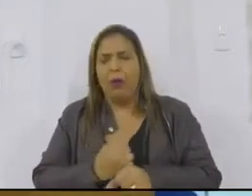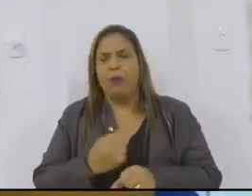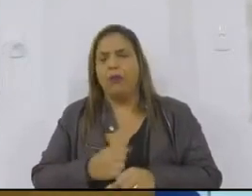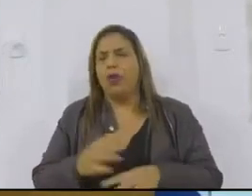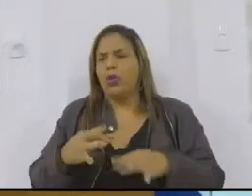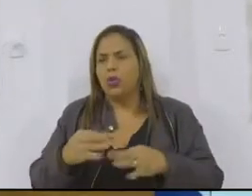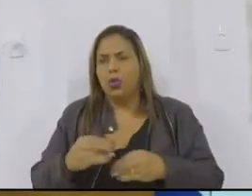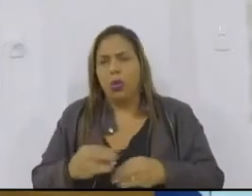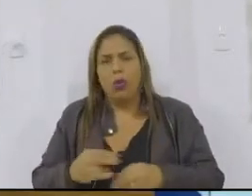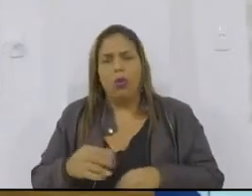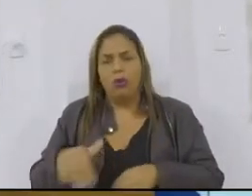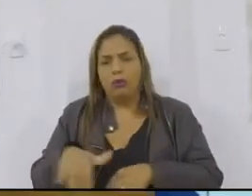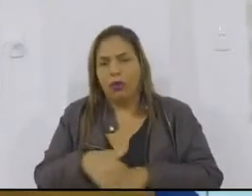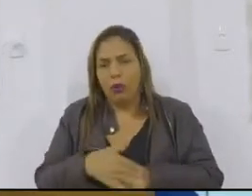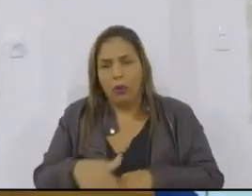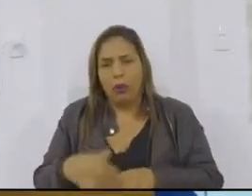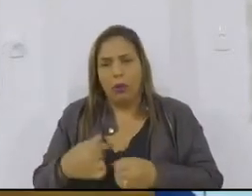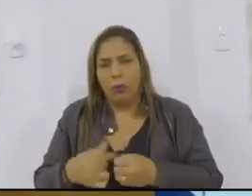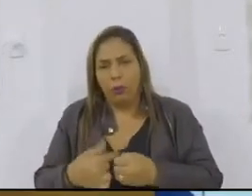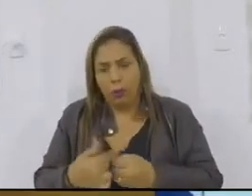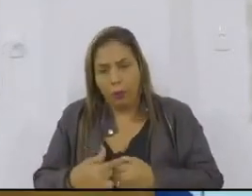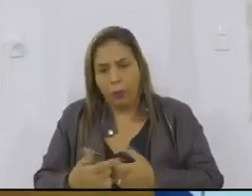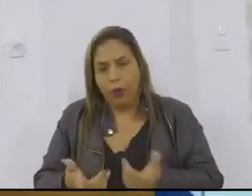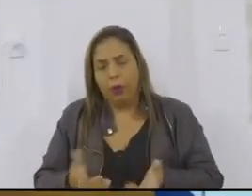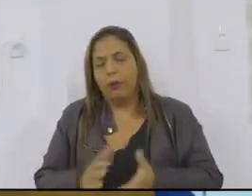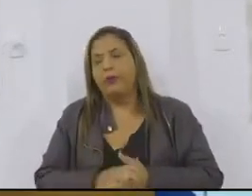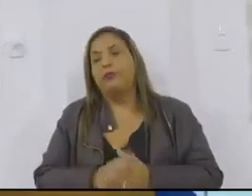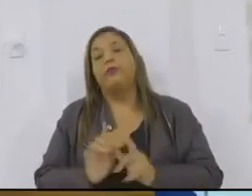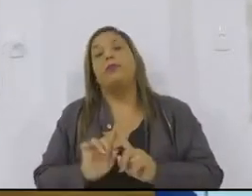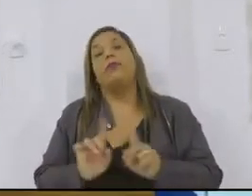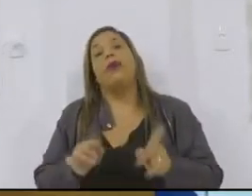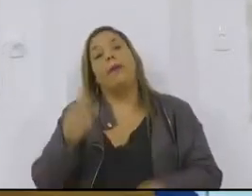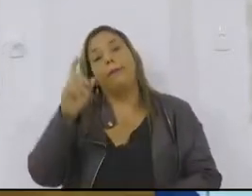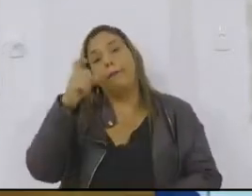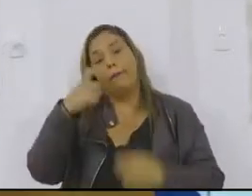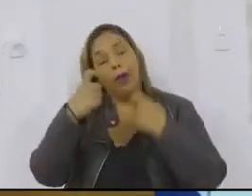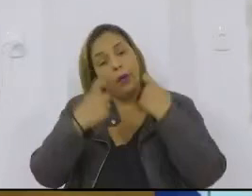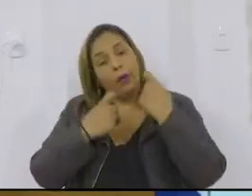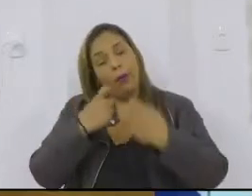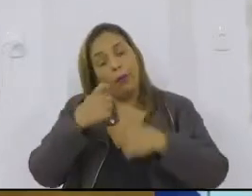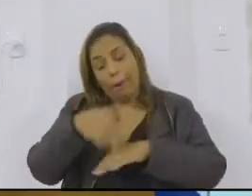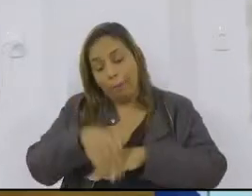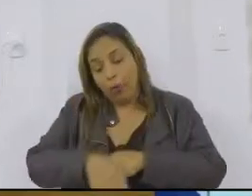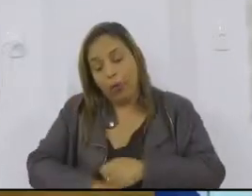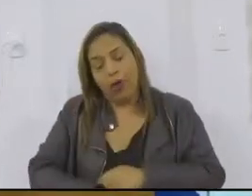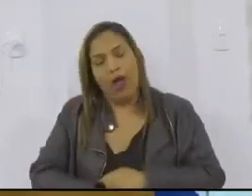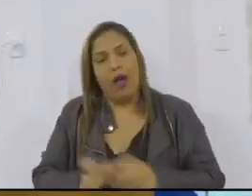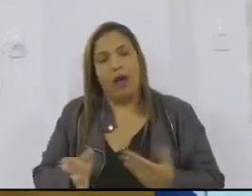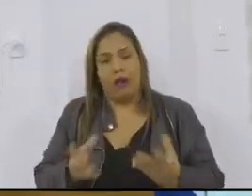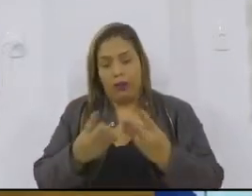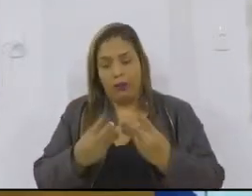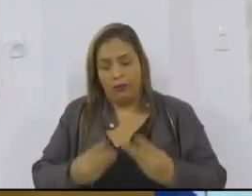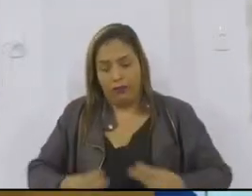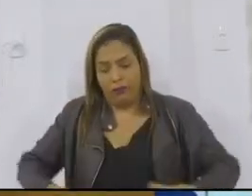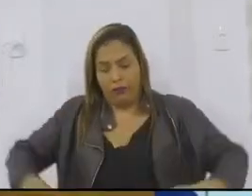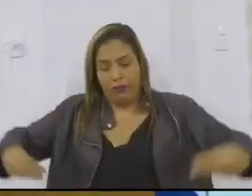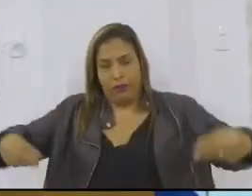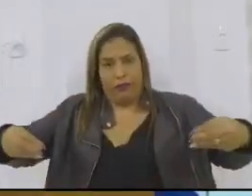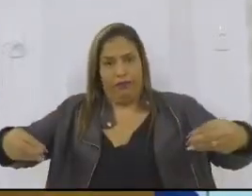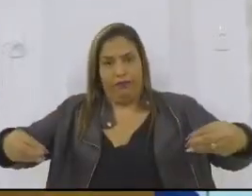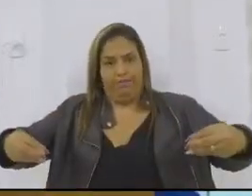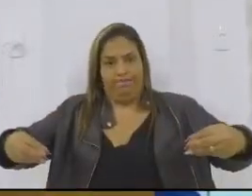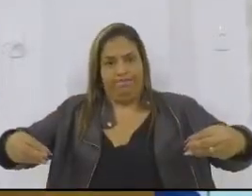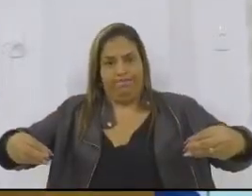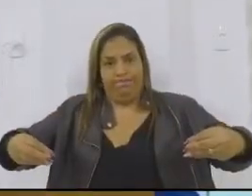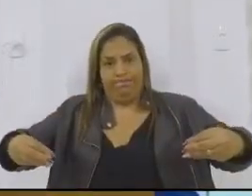várias ruas do município. Mas o que me deixou muito, muito preocupado foi o buraco e o asfalto cedendo, que já não é mais asfalto,